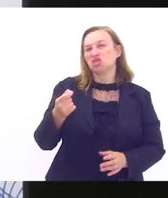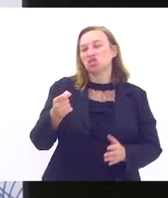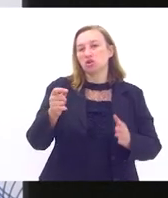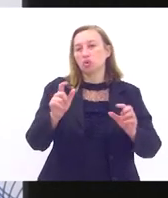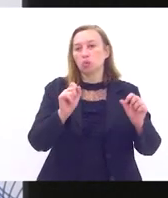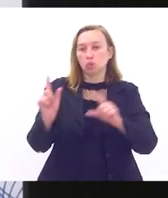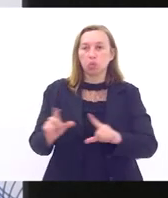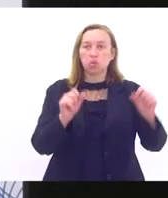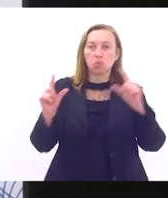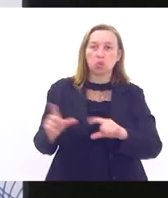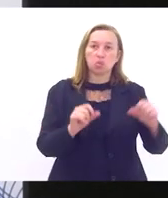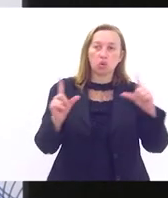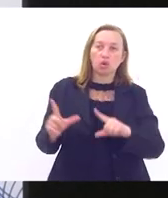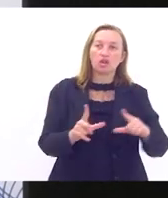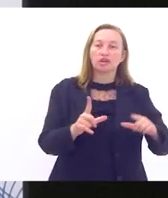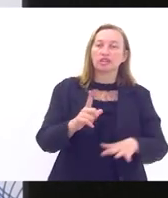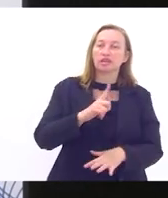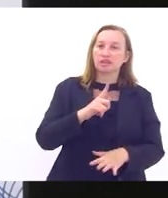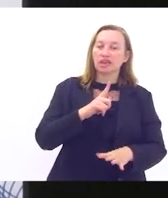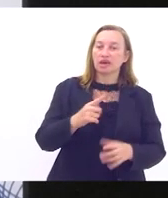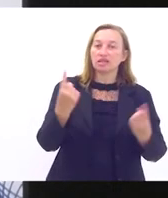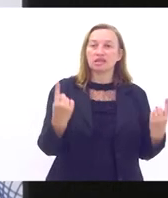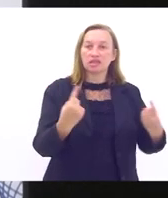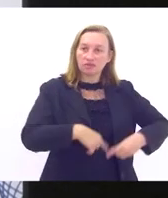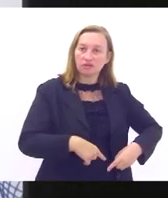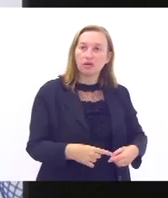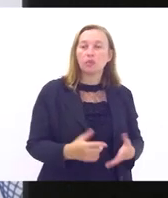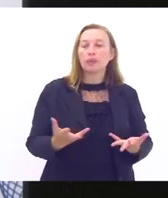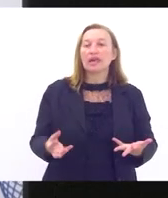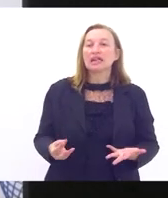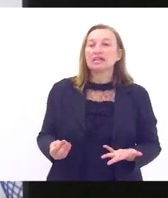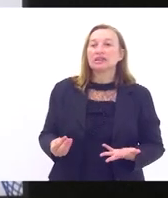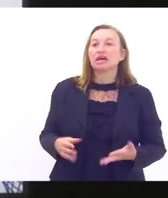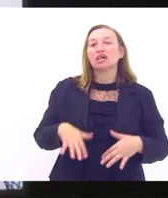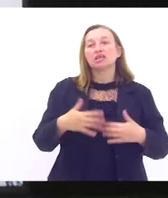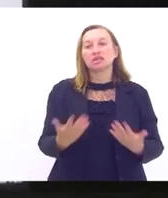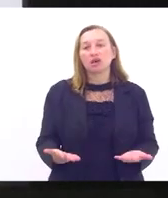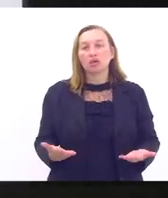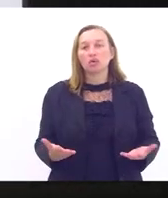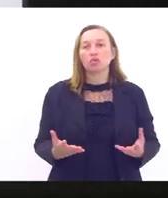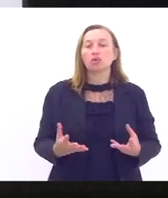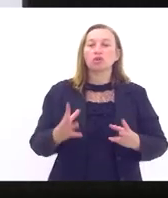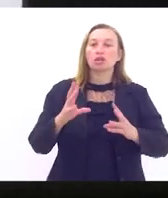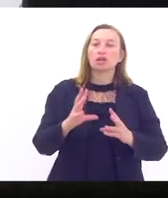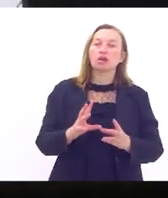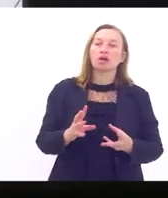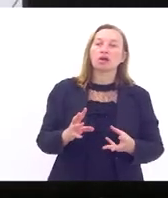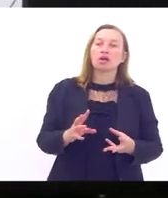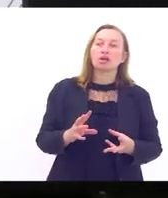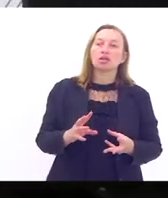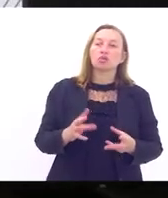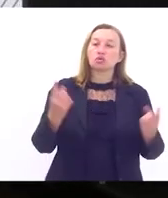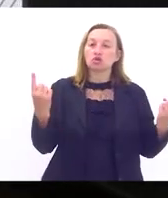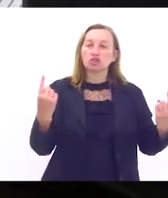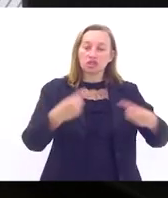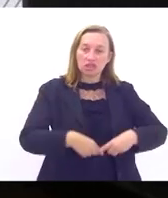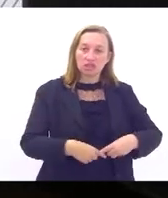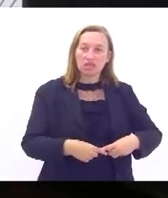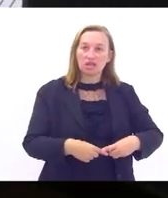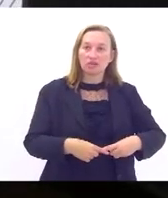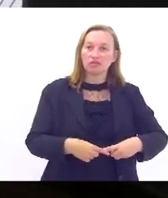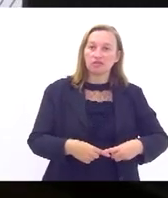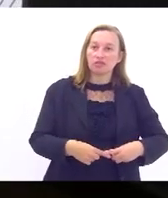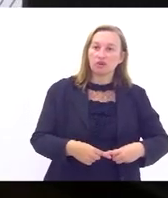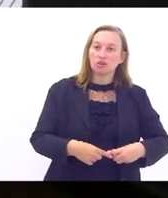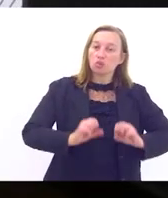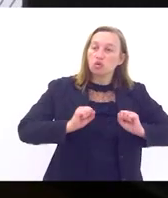se colocam. Então, tentando ter alguma síntese disso, os desafios, a convergência